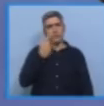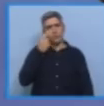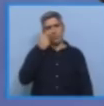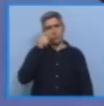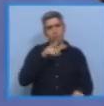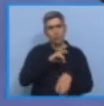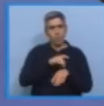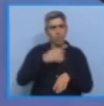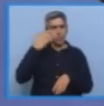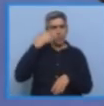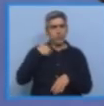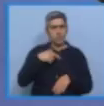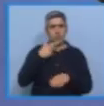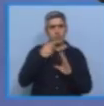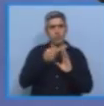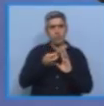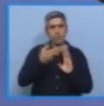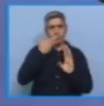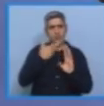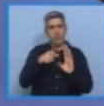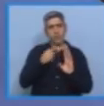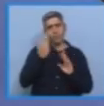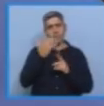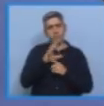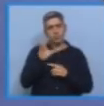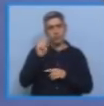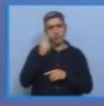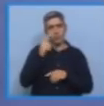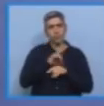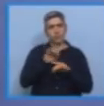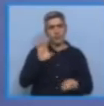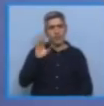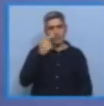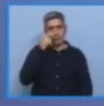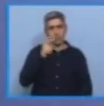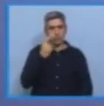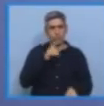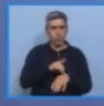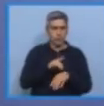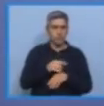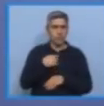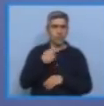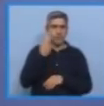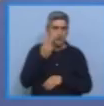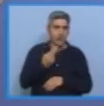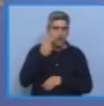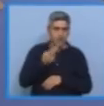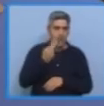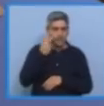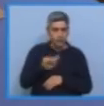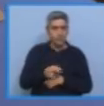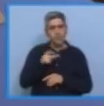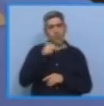doente, que eu tenho muitas dessas, não é? De um doente no hospital que eu visitava.